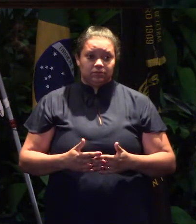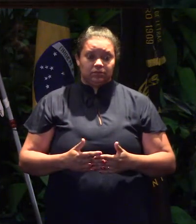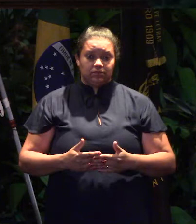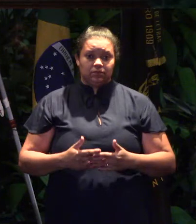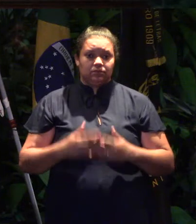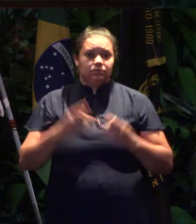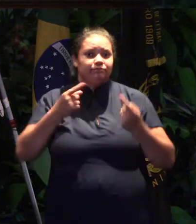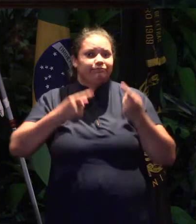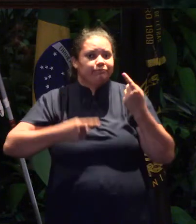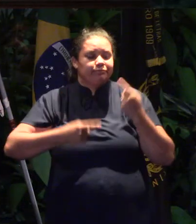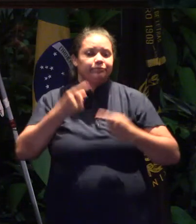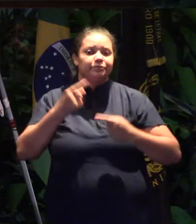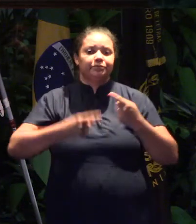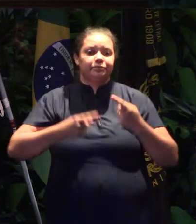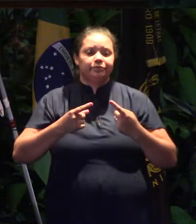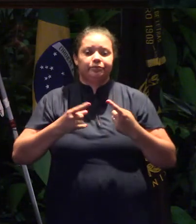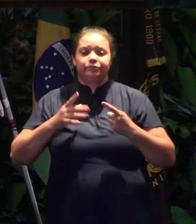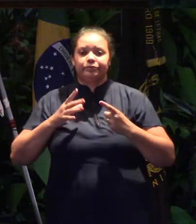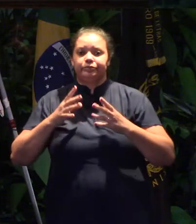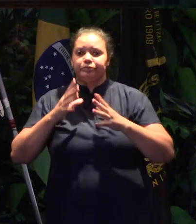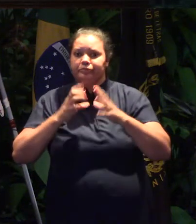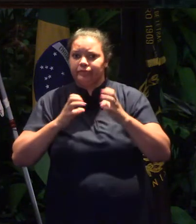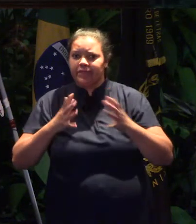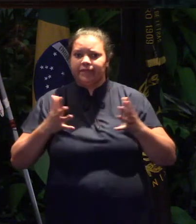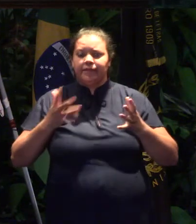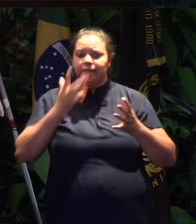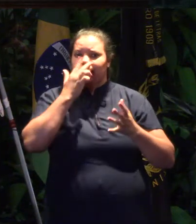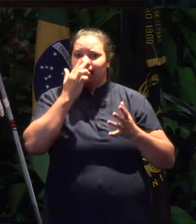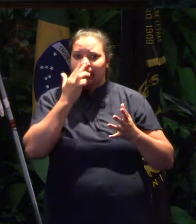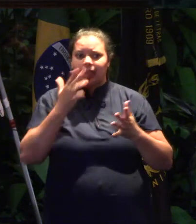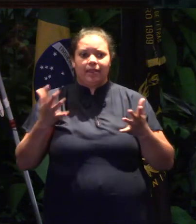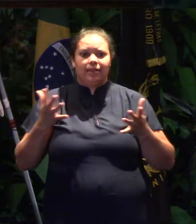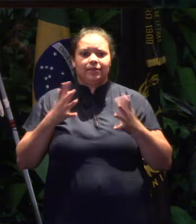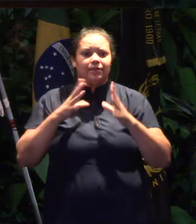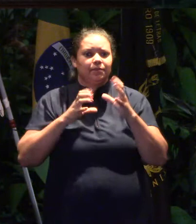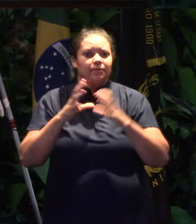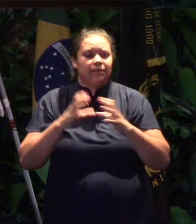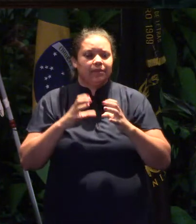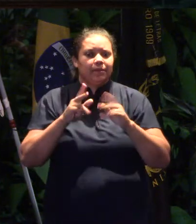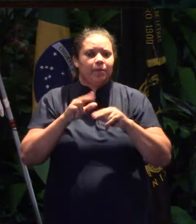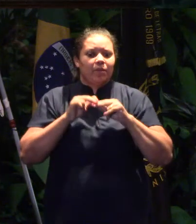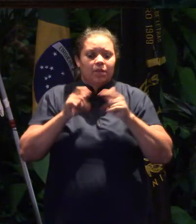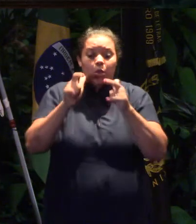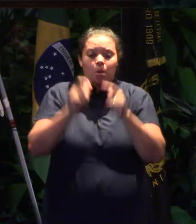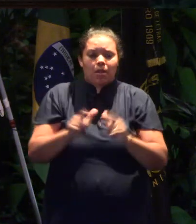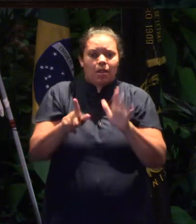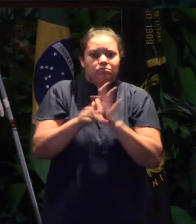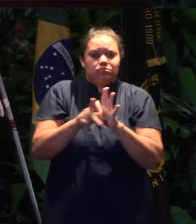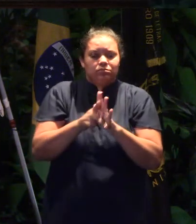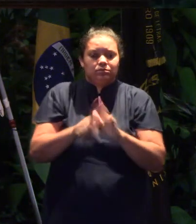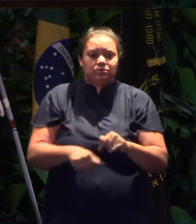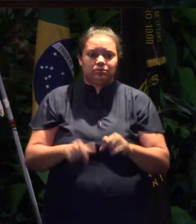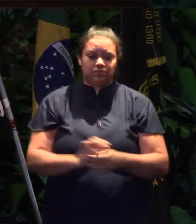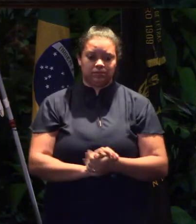a disputarem assim, espaços, né, a ferro e fogo, como acontece no livro. Agora, tem uma coisa interessante que o